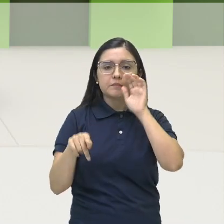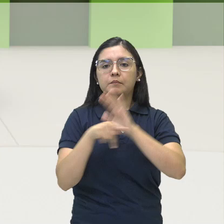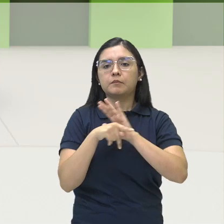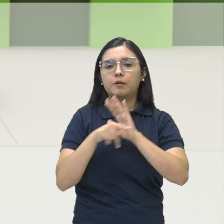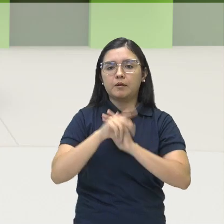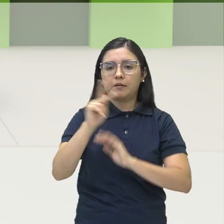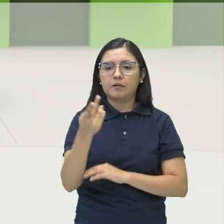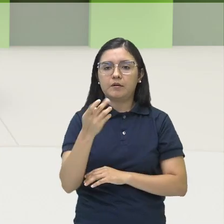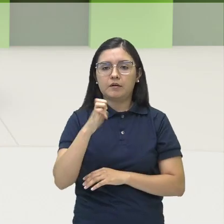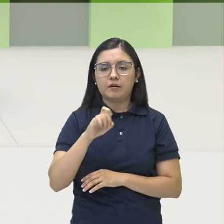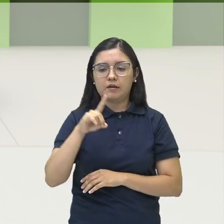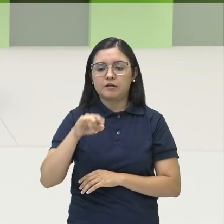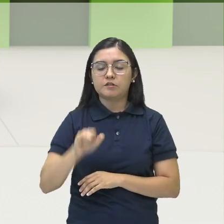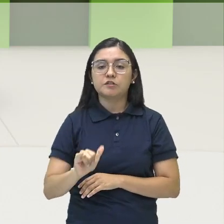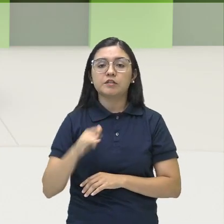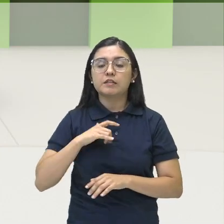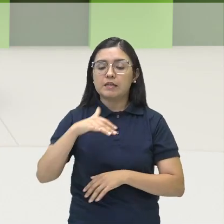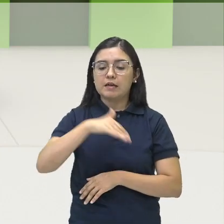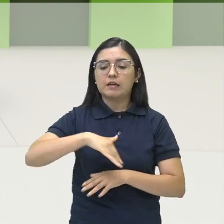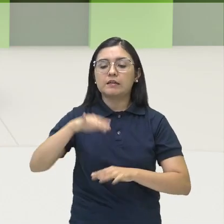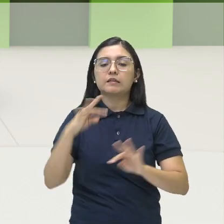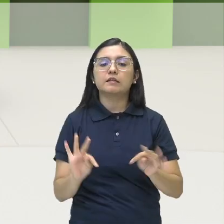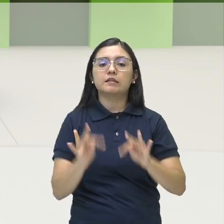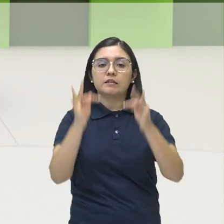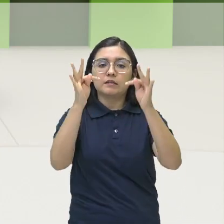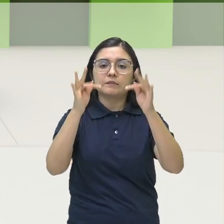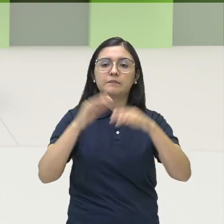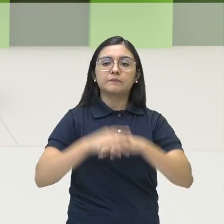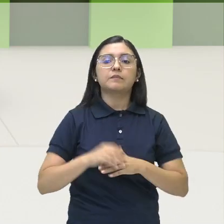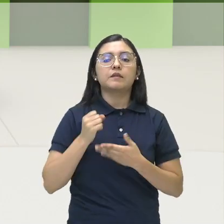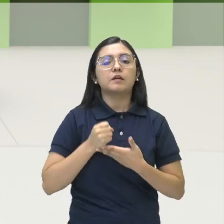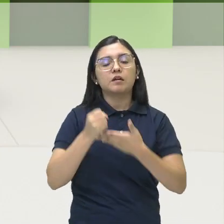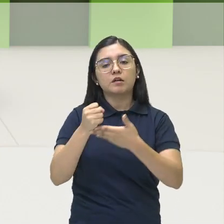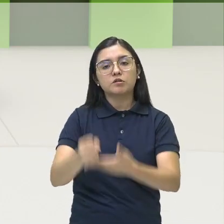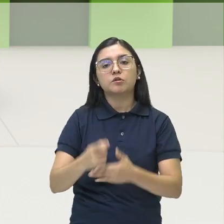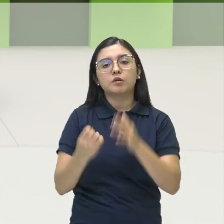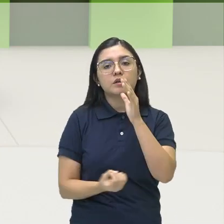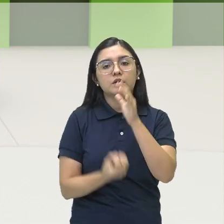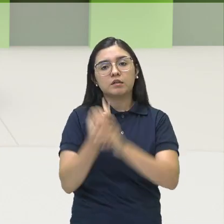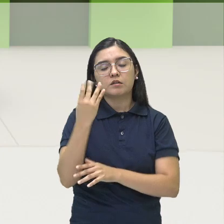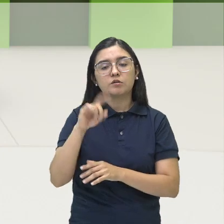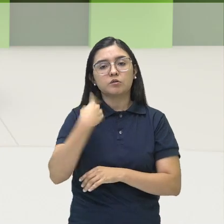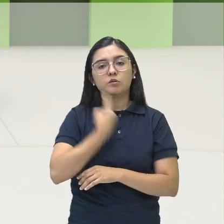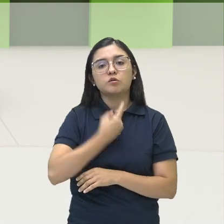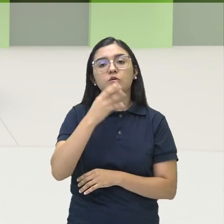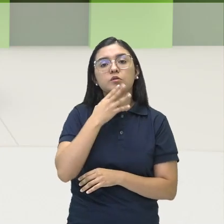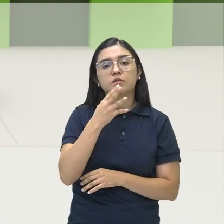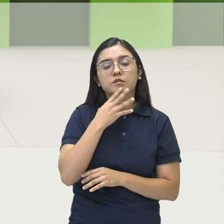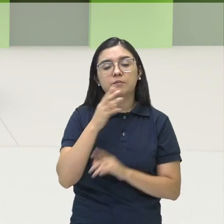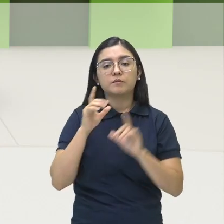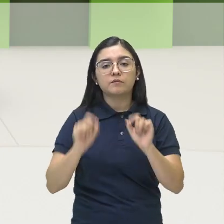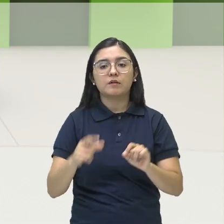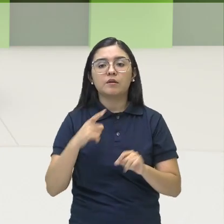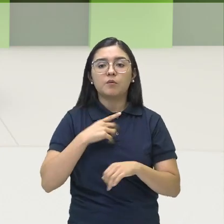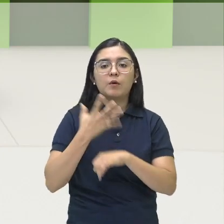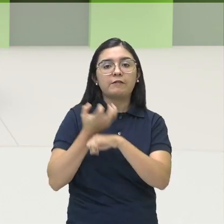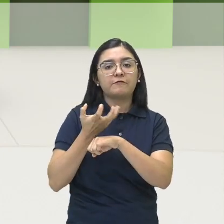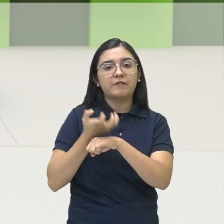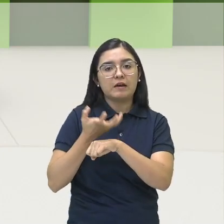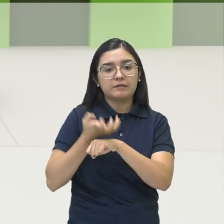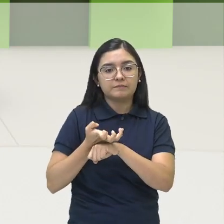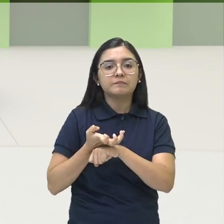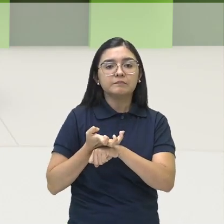Lamarr foi dentro da tecnologia. Ela foi uma das que ajudou na criação do que nós conhecemos hoje como Wi-Fi,